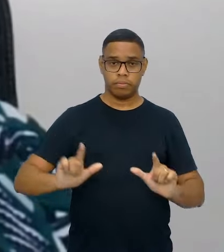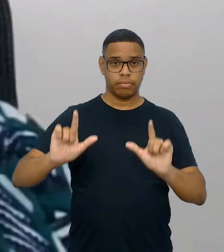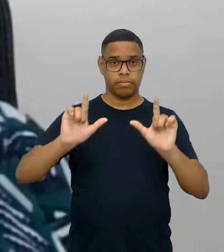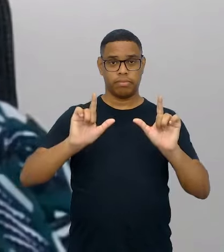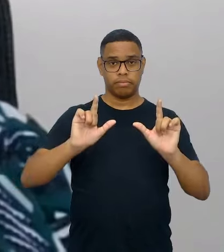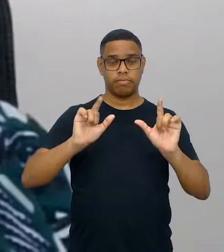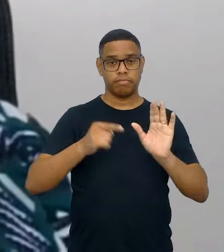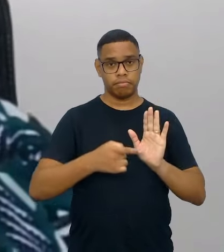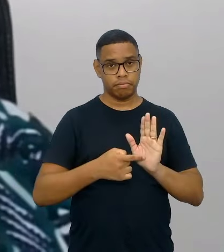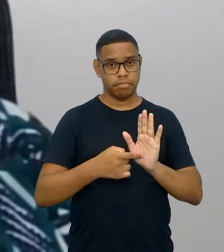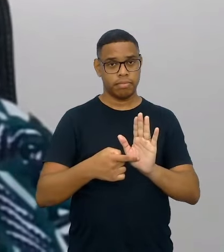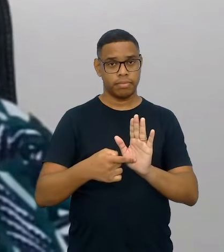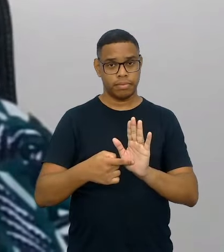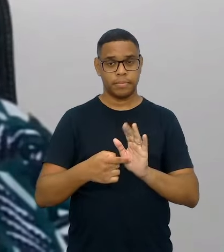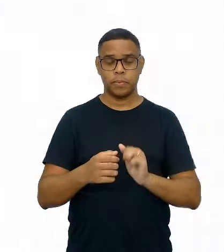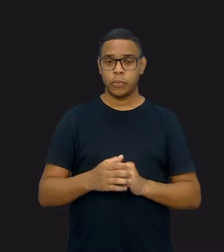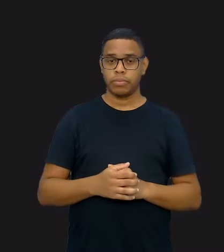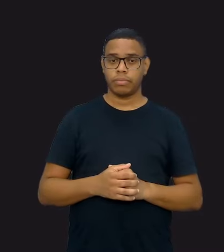com vocês